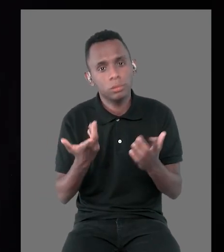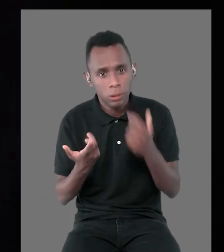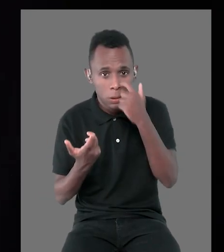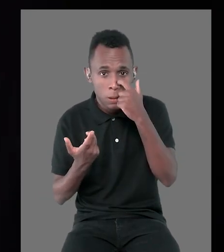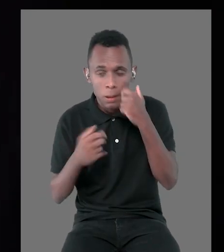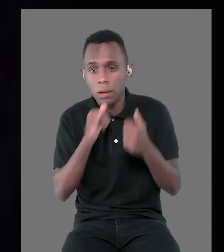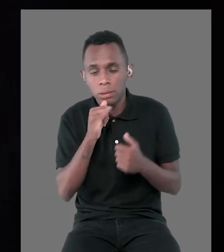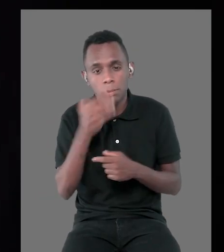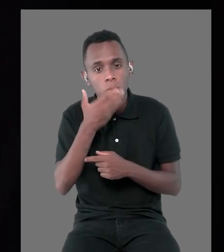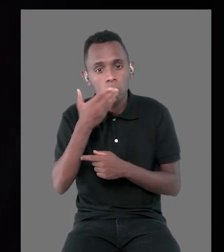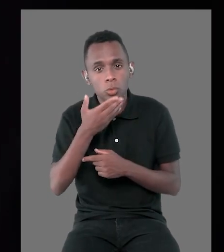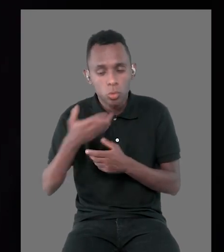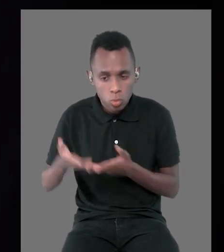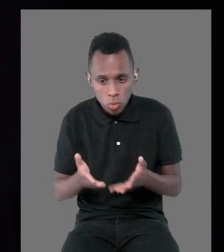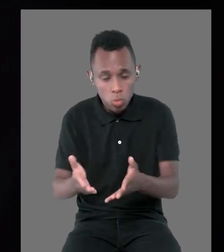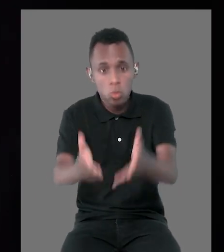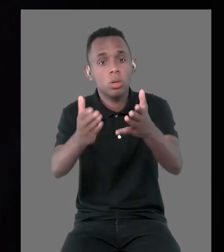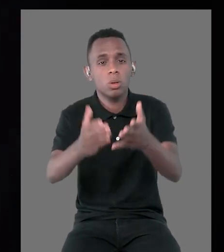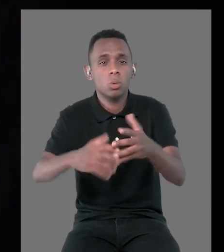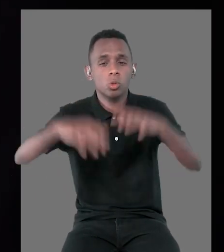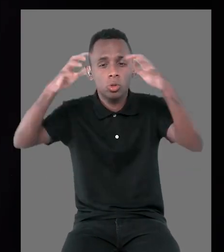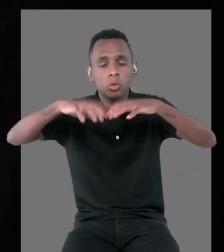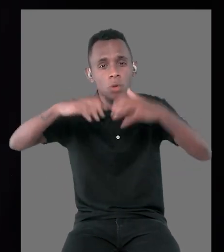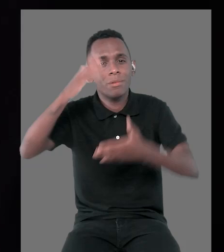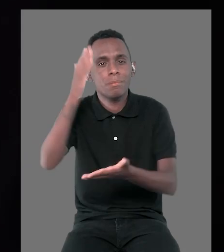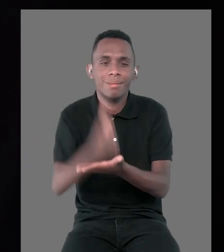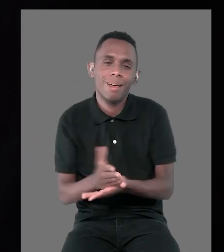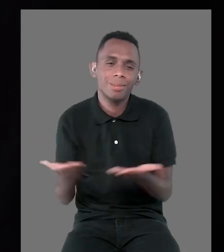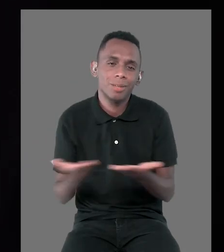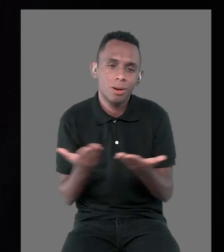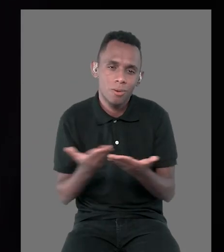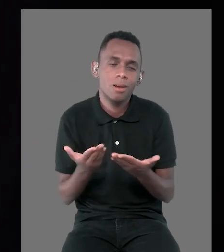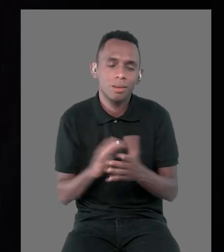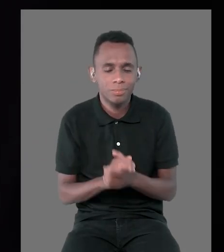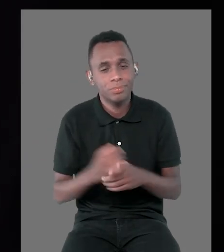né? O Rio Doce, um lugar onde chove a metade do que chovia 20 anos atrás, onde